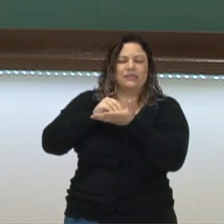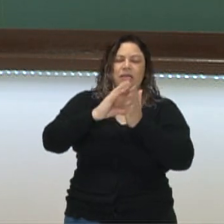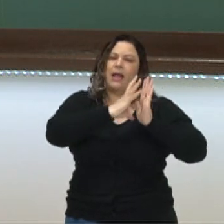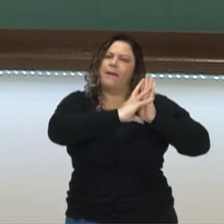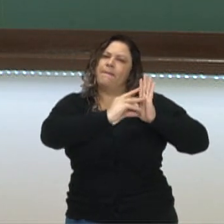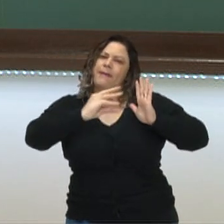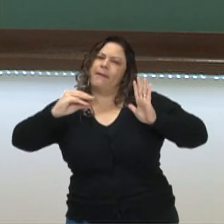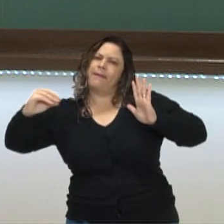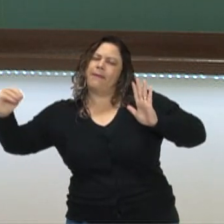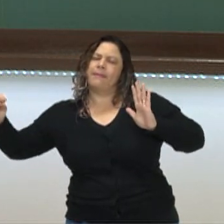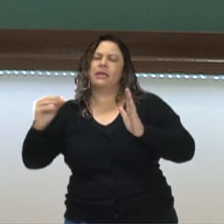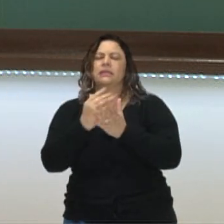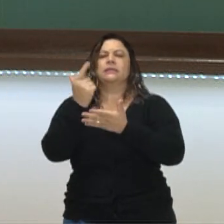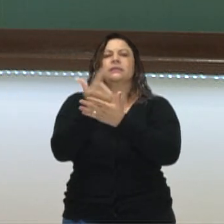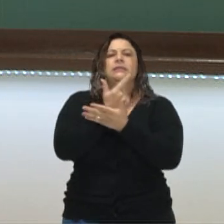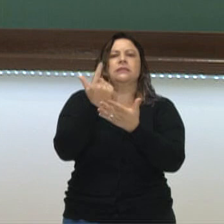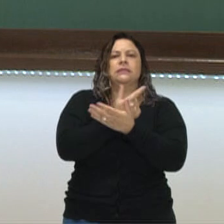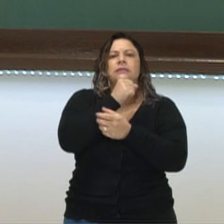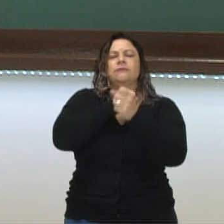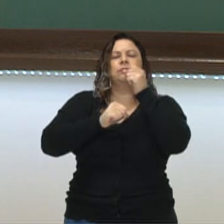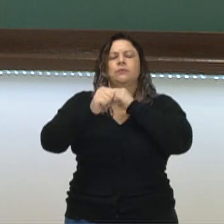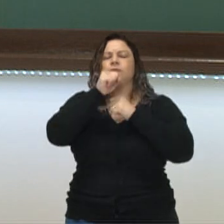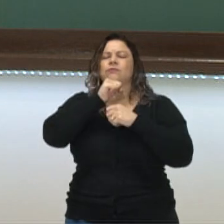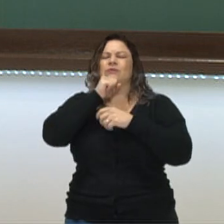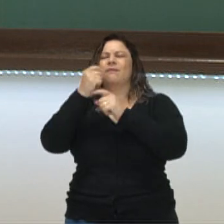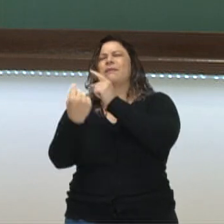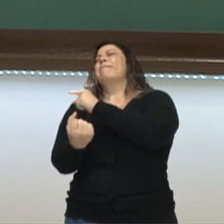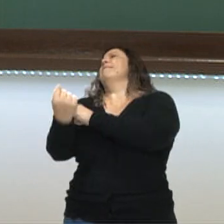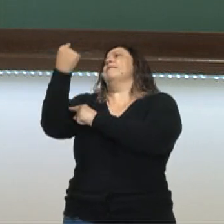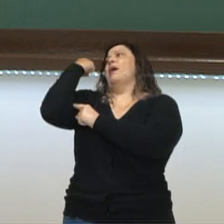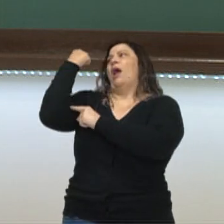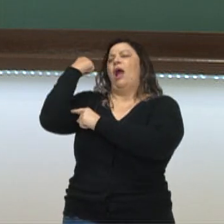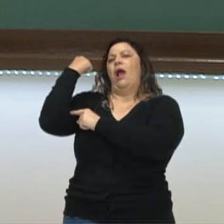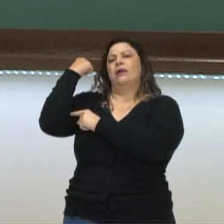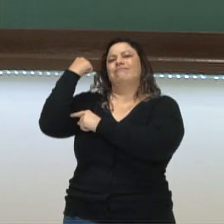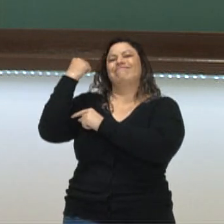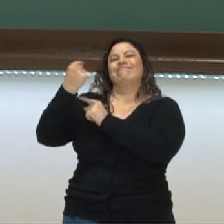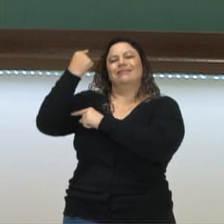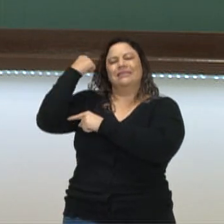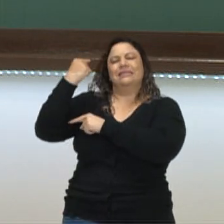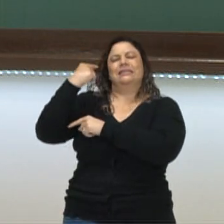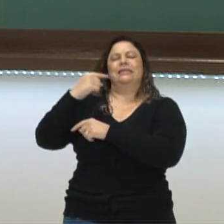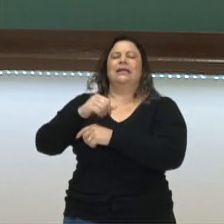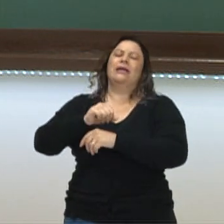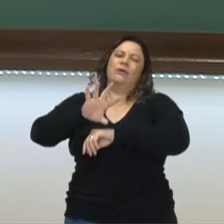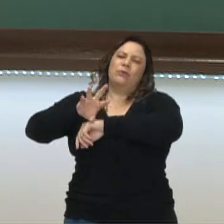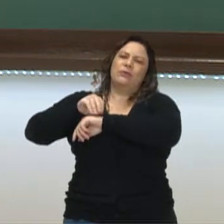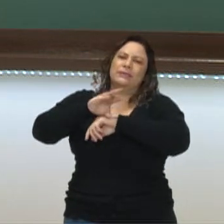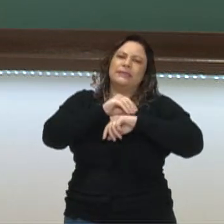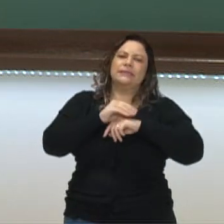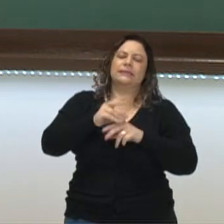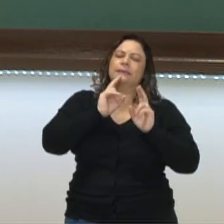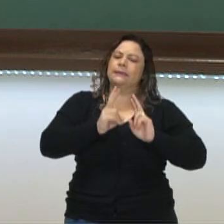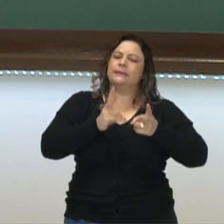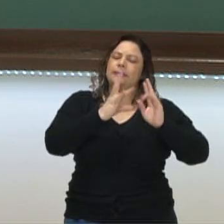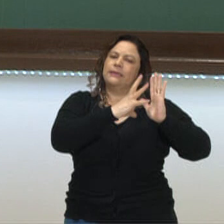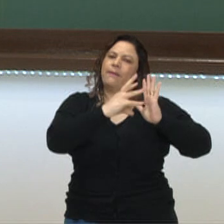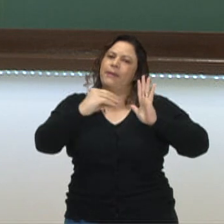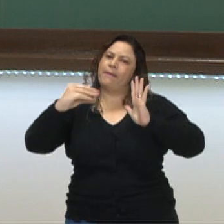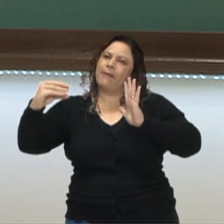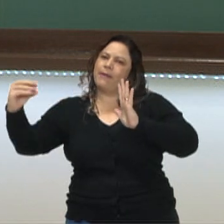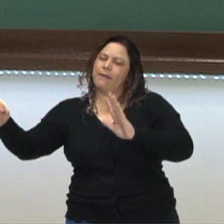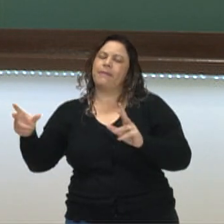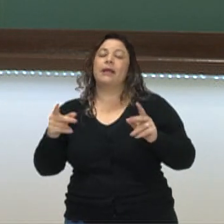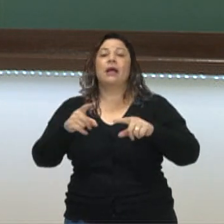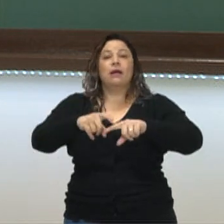da antiguidade, conhecimentos alcançados lá na Idade Antiga, tá? E vão mantendo. Então, por isso que a igreja,